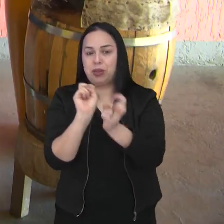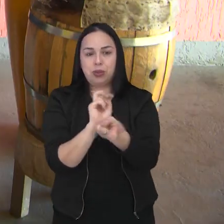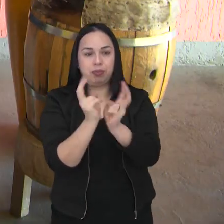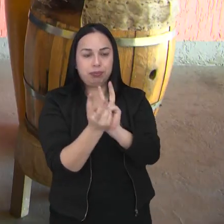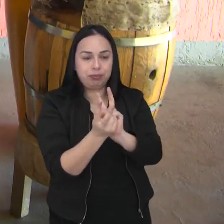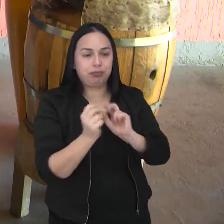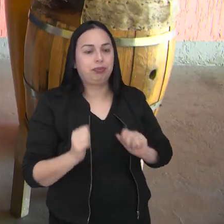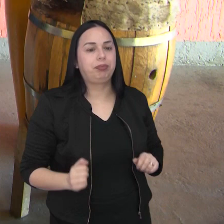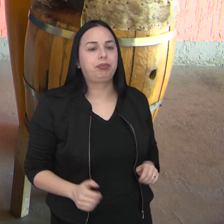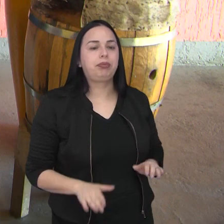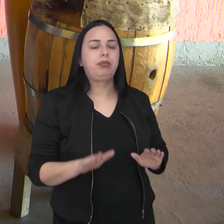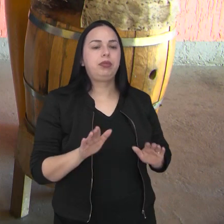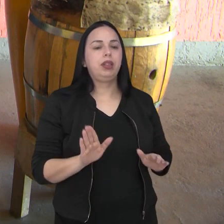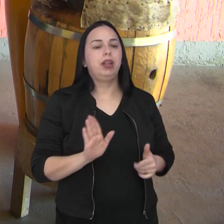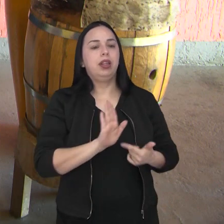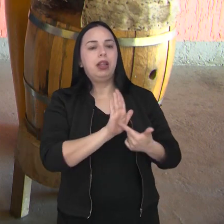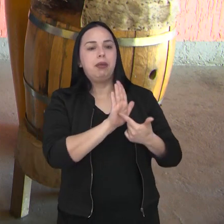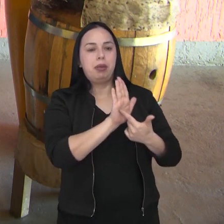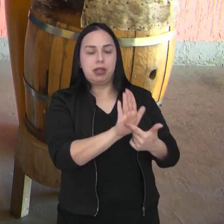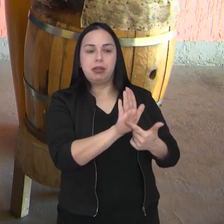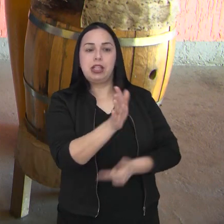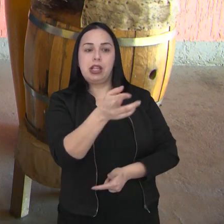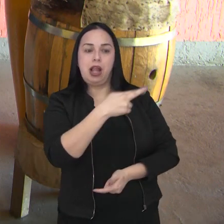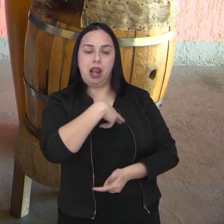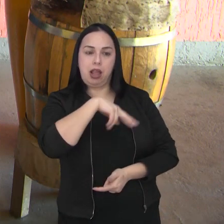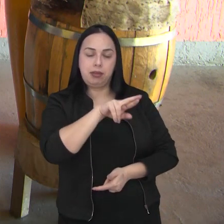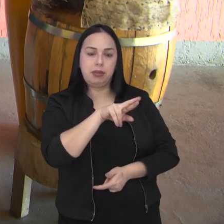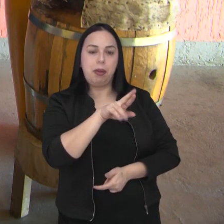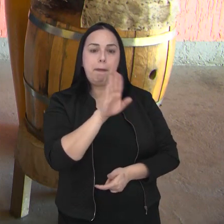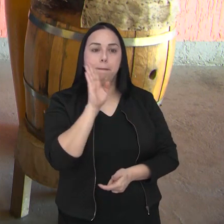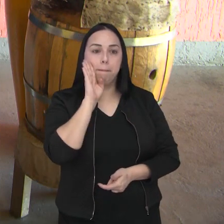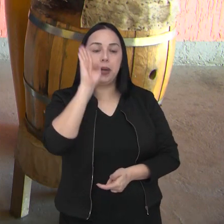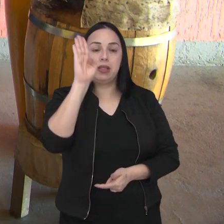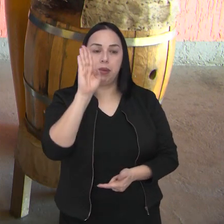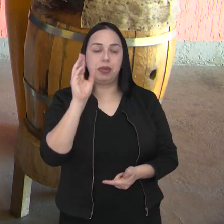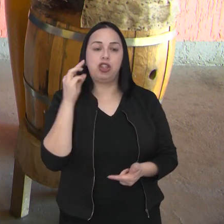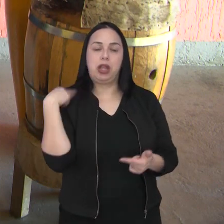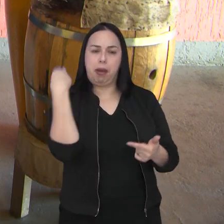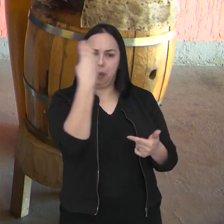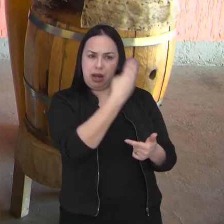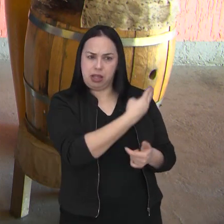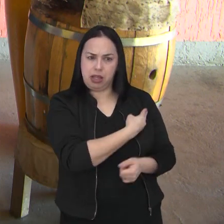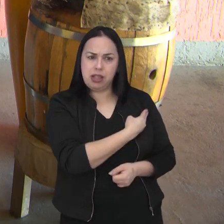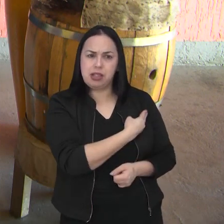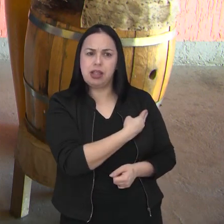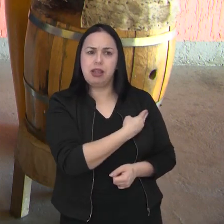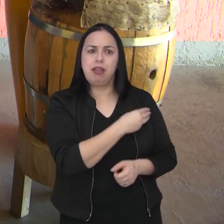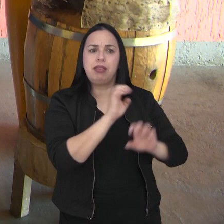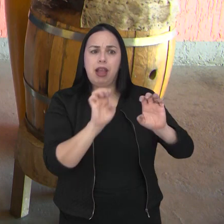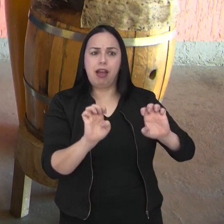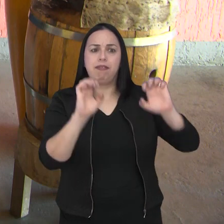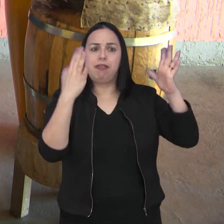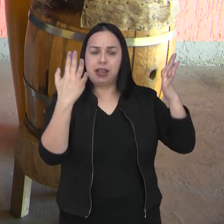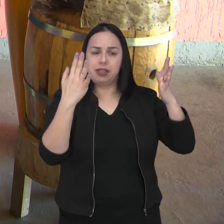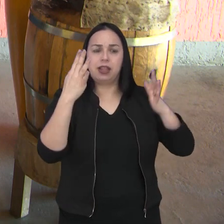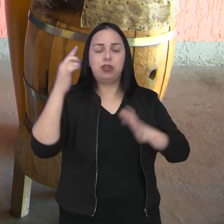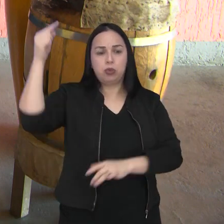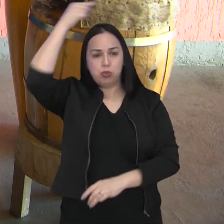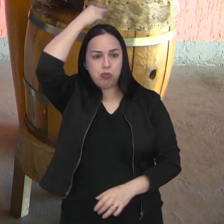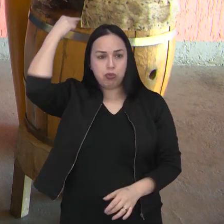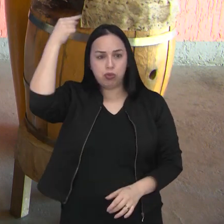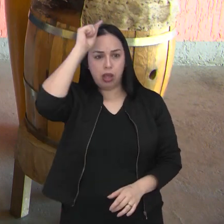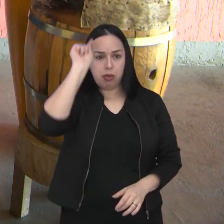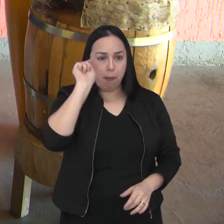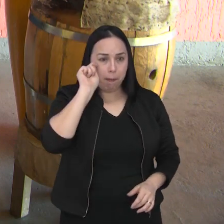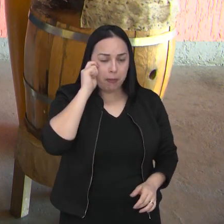Agora, Laurene, tirando nas apresentações religiosas, principalmente Aparecida, que tem muita questão da festa de São Benedito, que é